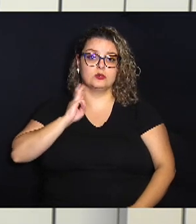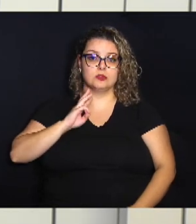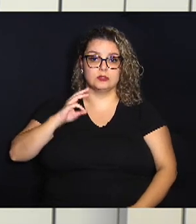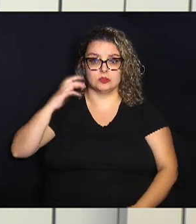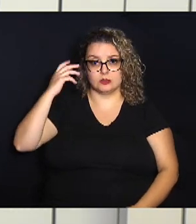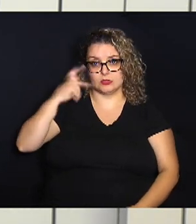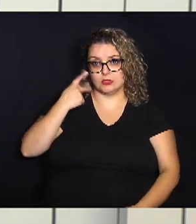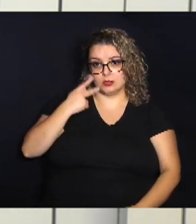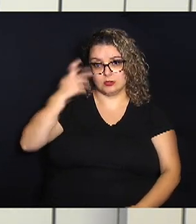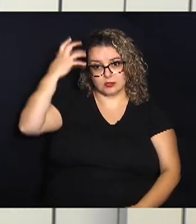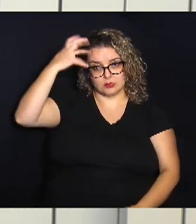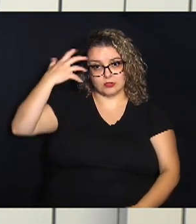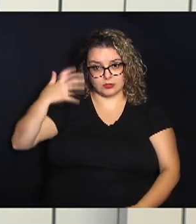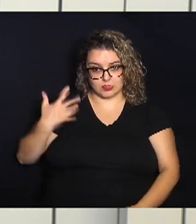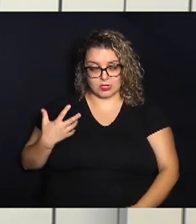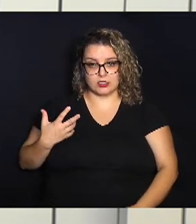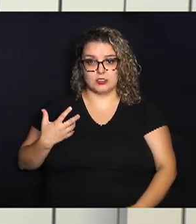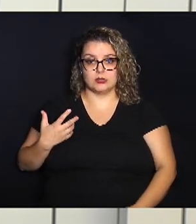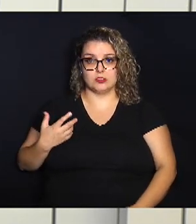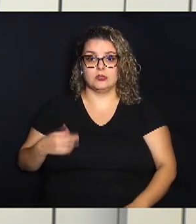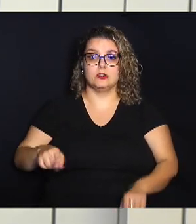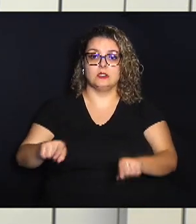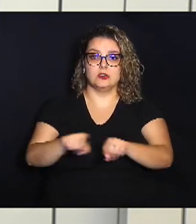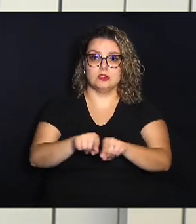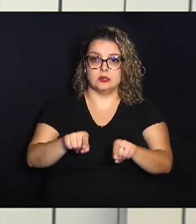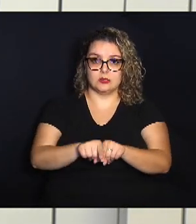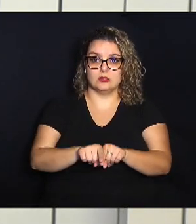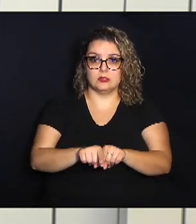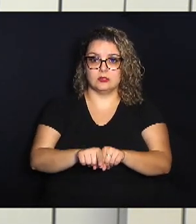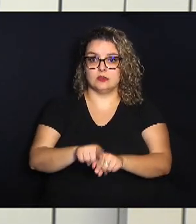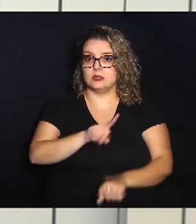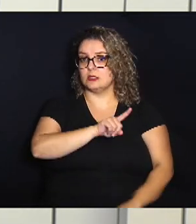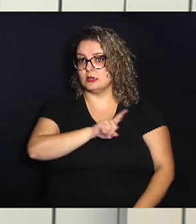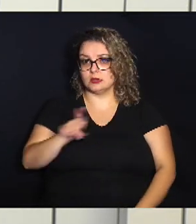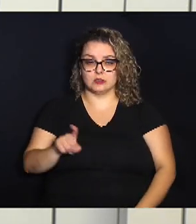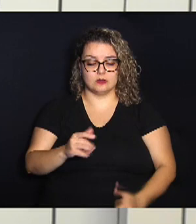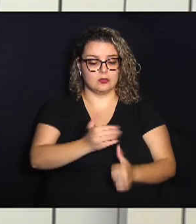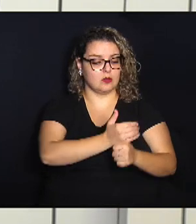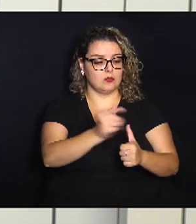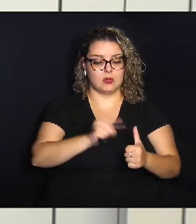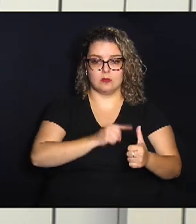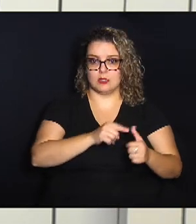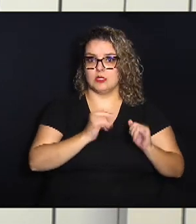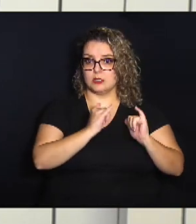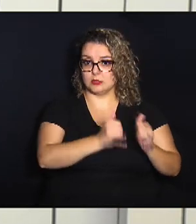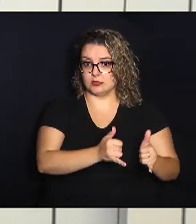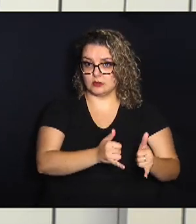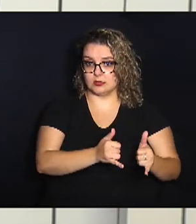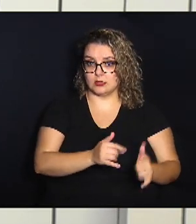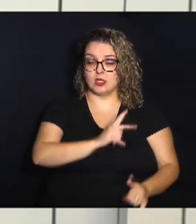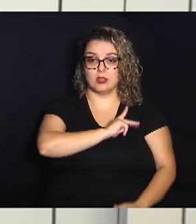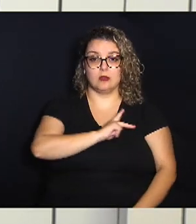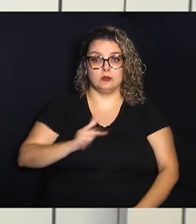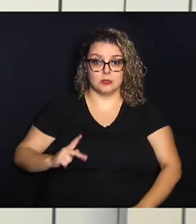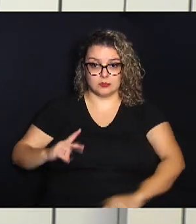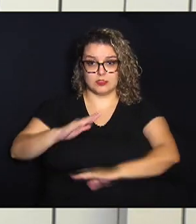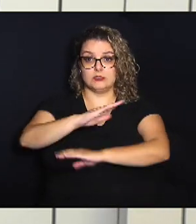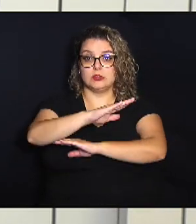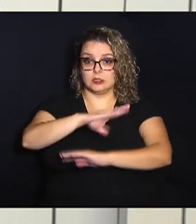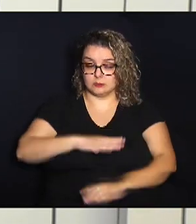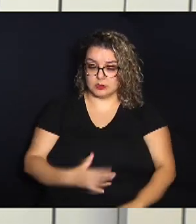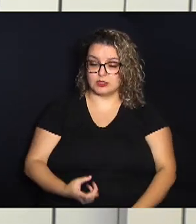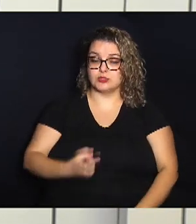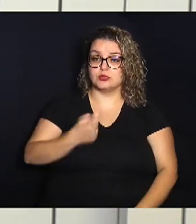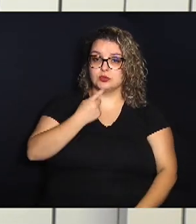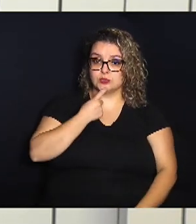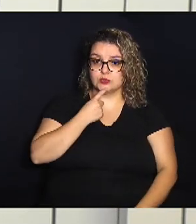e a vereadora Guida Calisto também não renunciem aos mandatos. A presidência da Câmara Municipal de